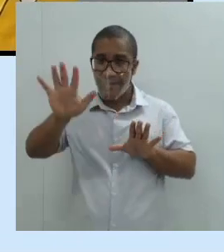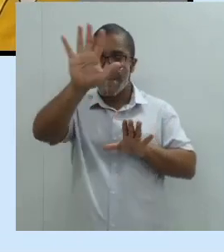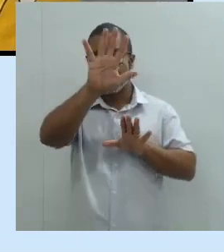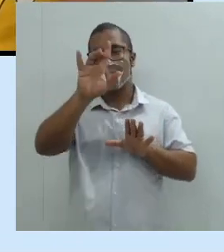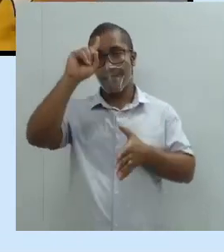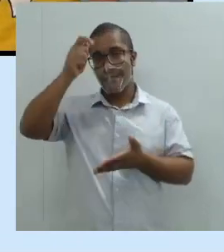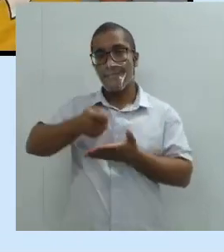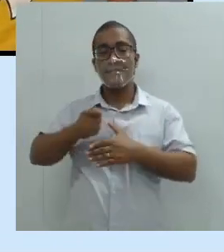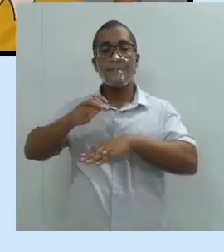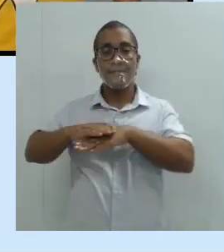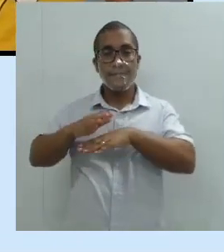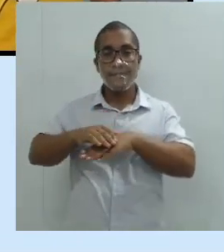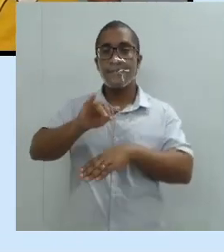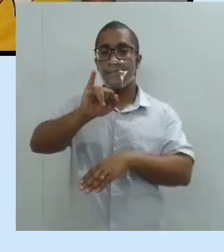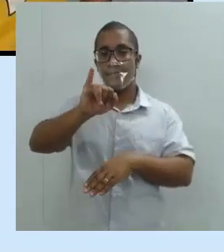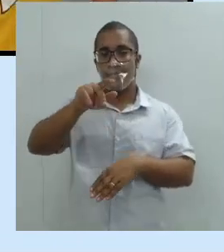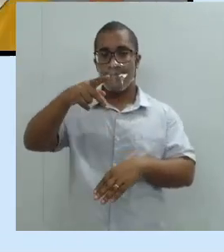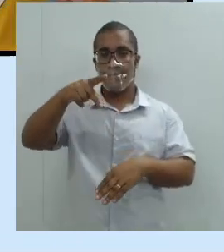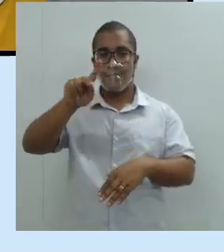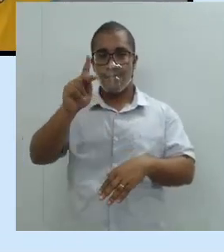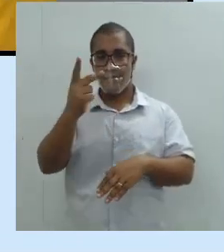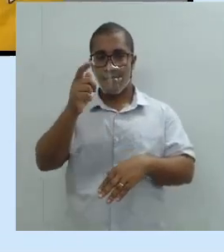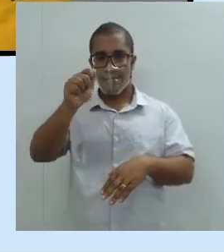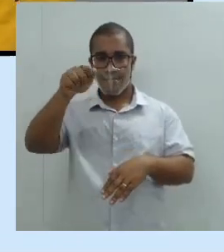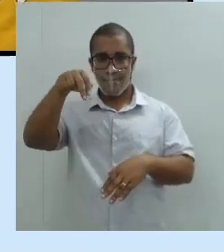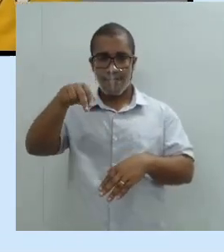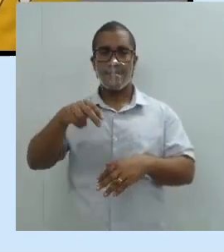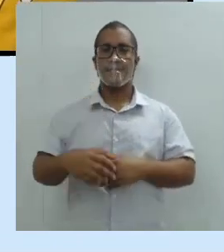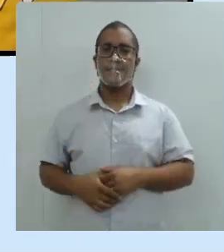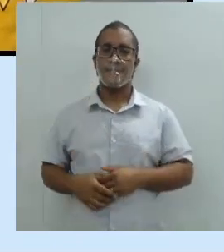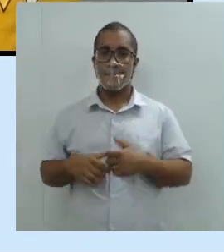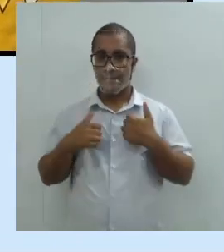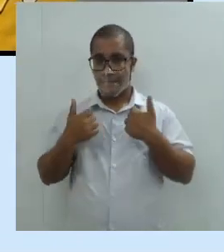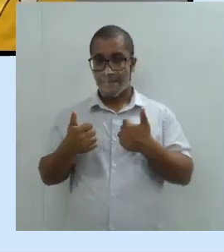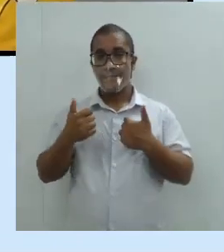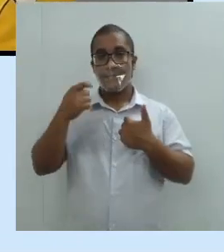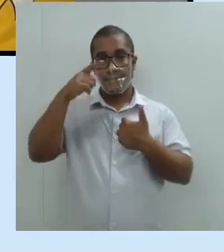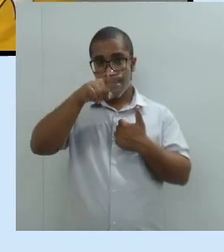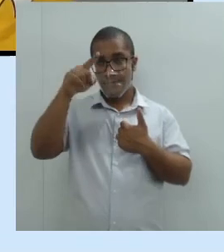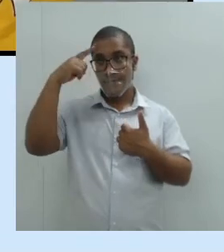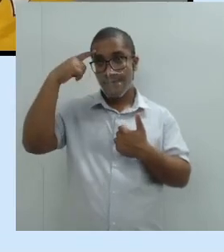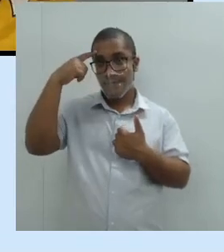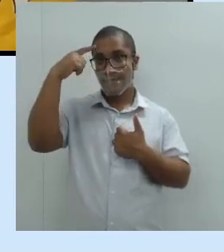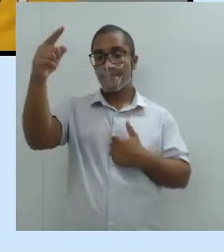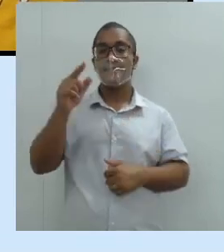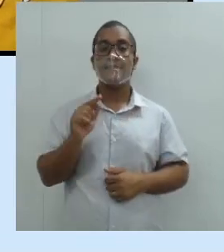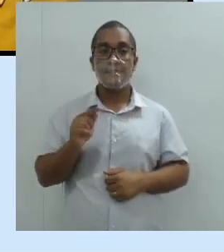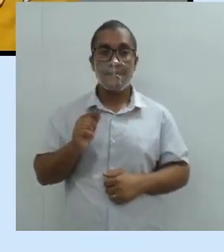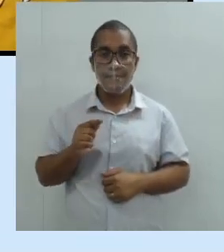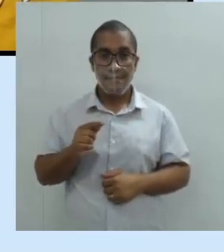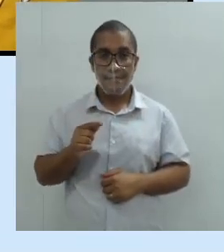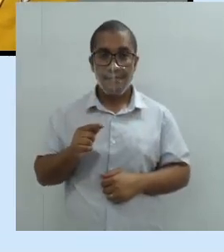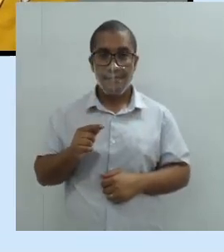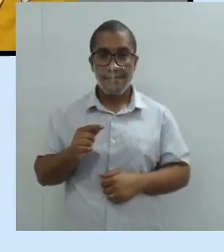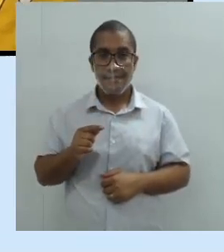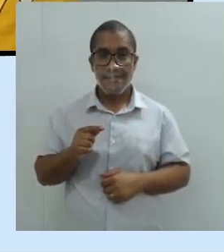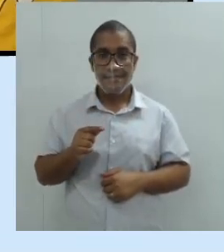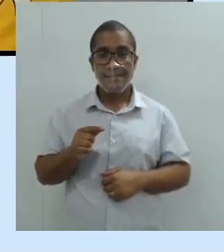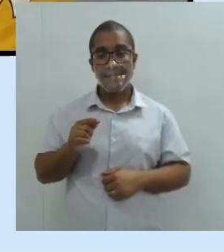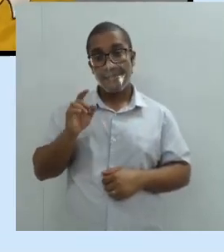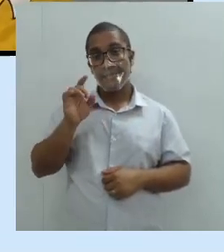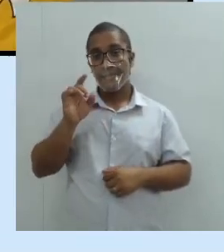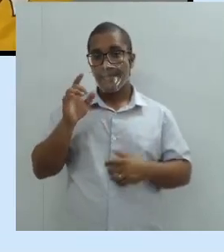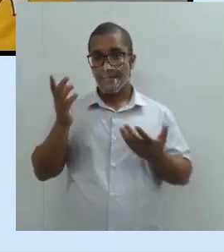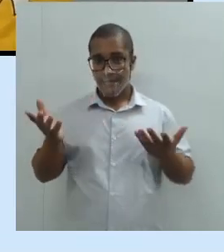determina é o IFAM, tá certo? Então, é bom lembrar a todos vocês que